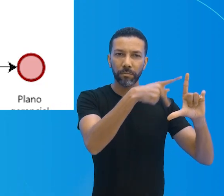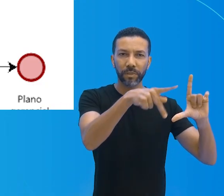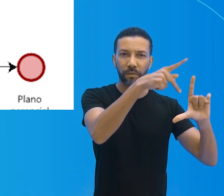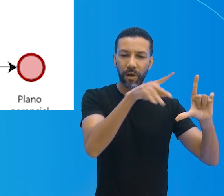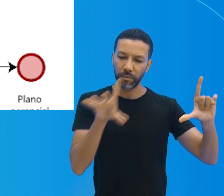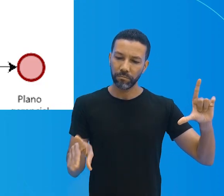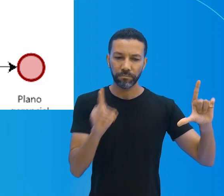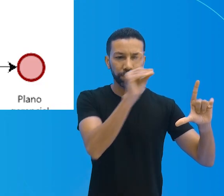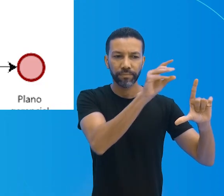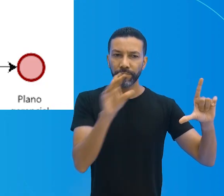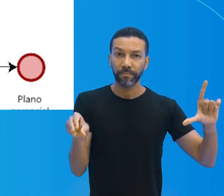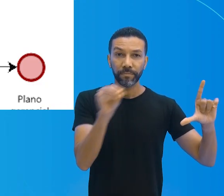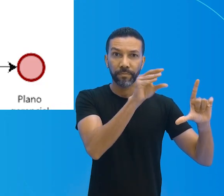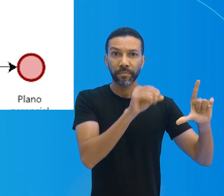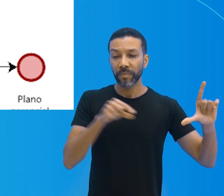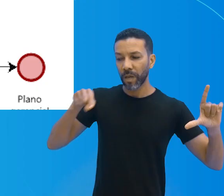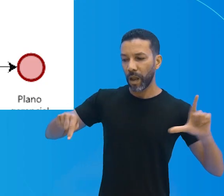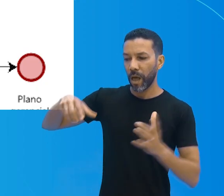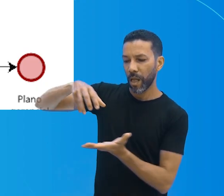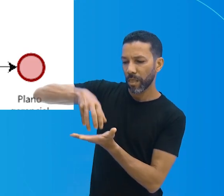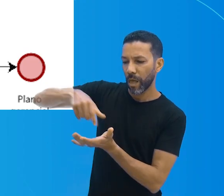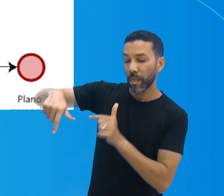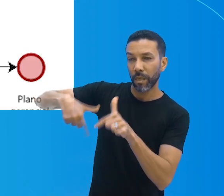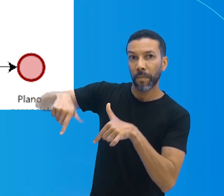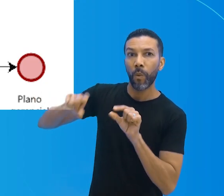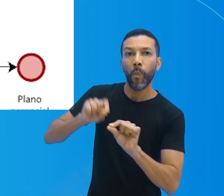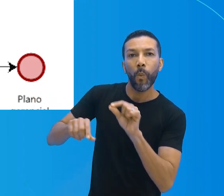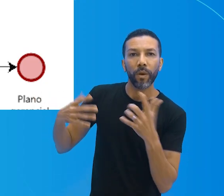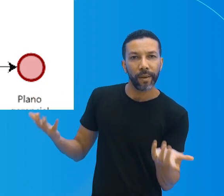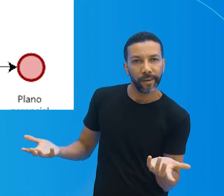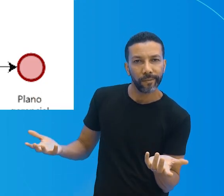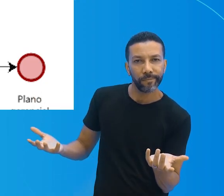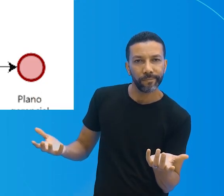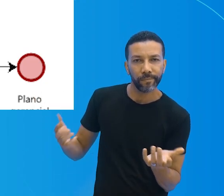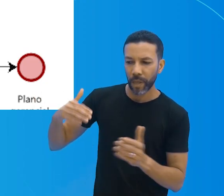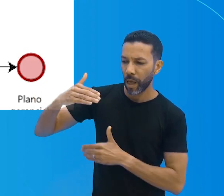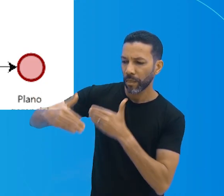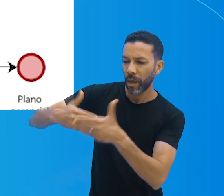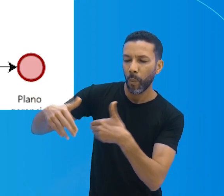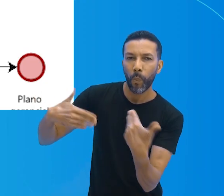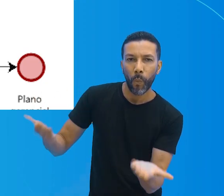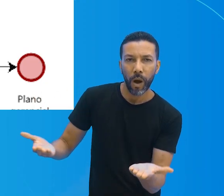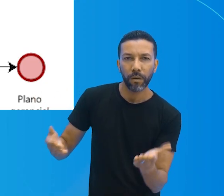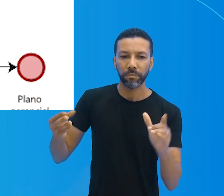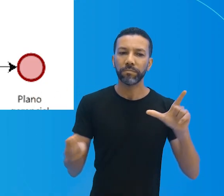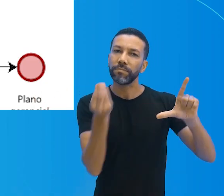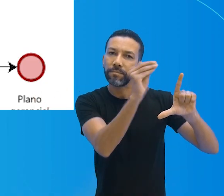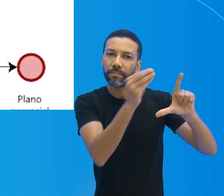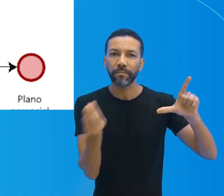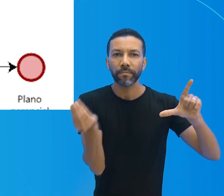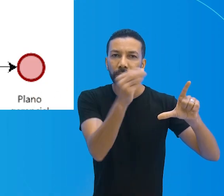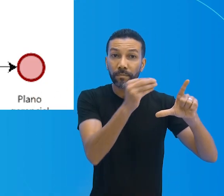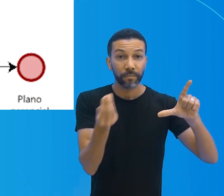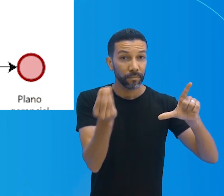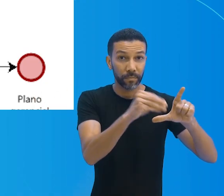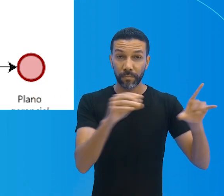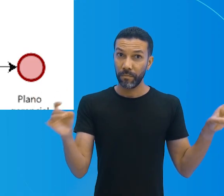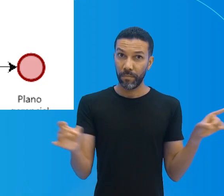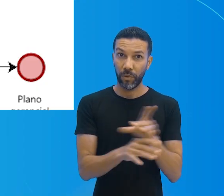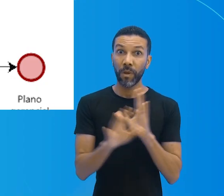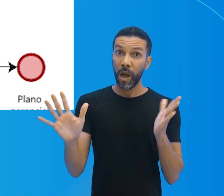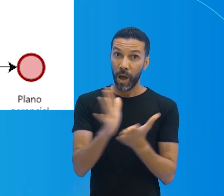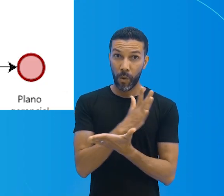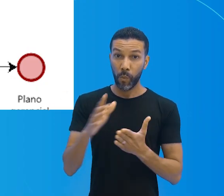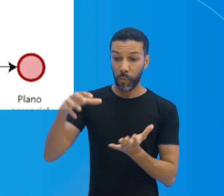são os processos de trabalho que a sua unidade desenvolve, tá? Unidades que têm o mapeamento dos seus processos de trabalho